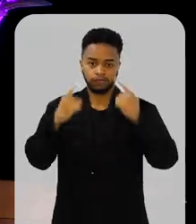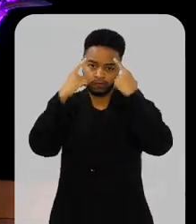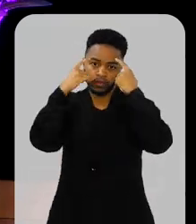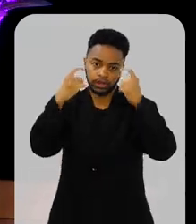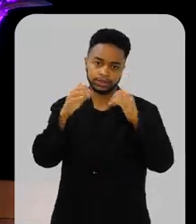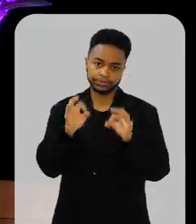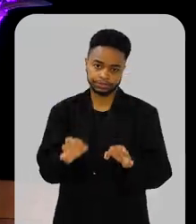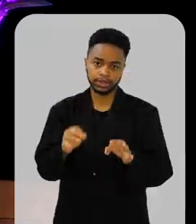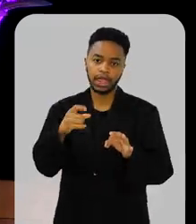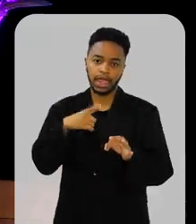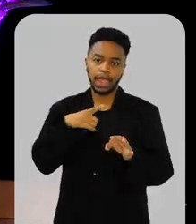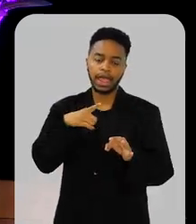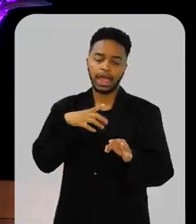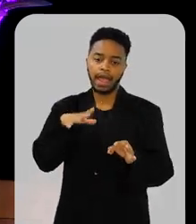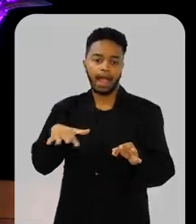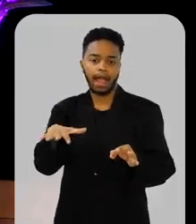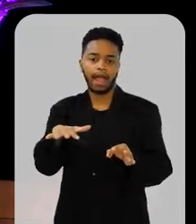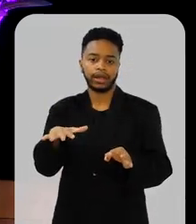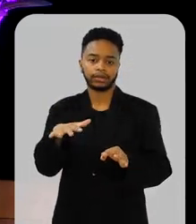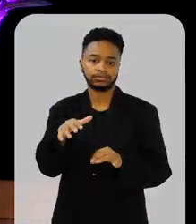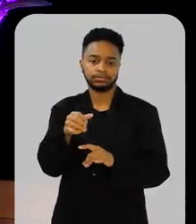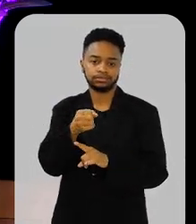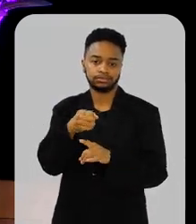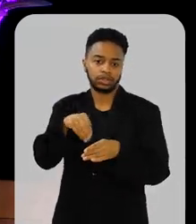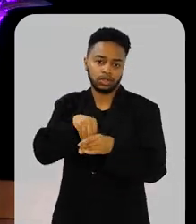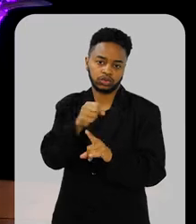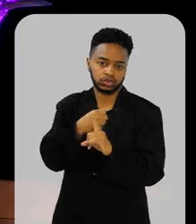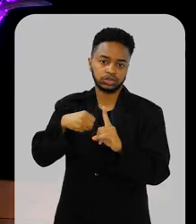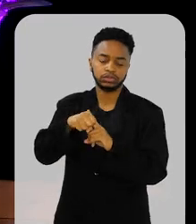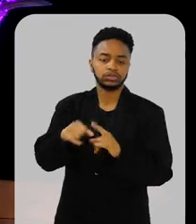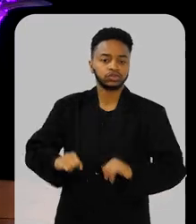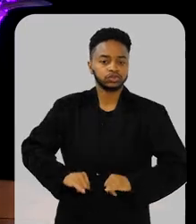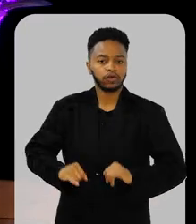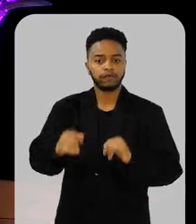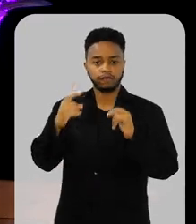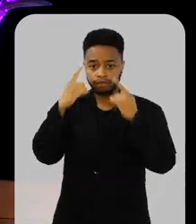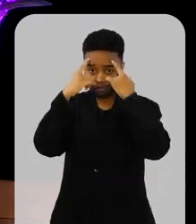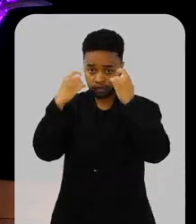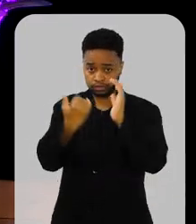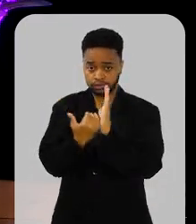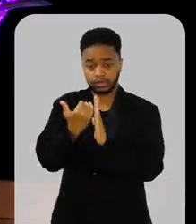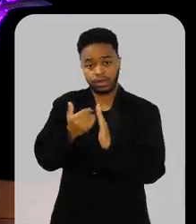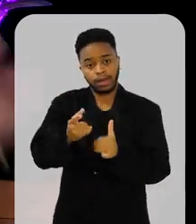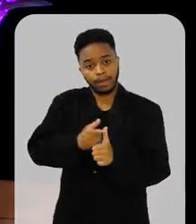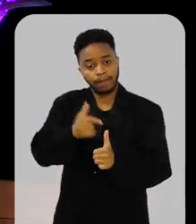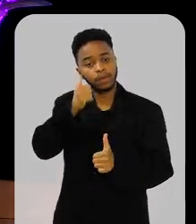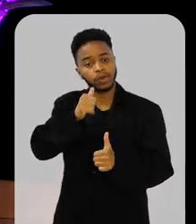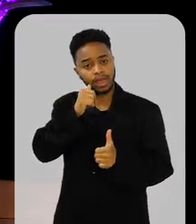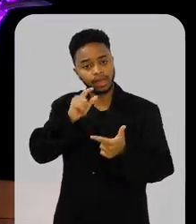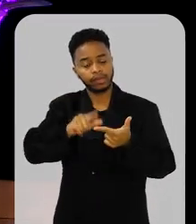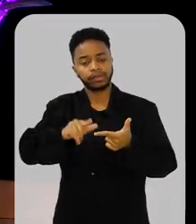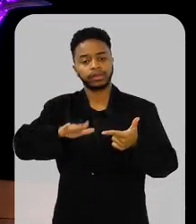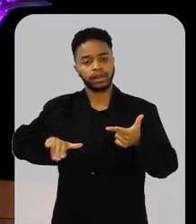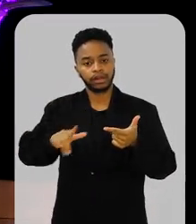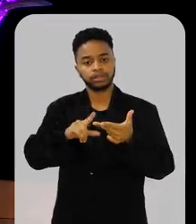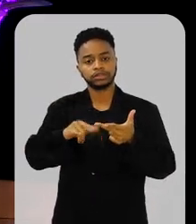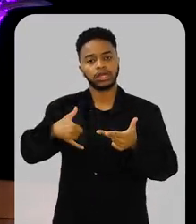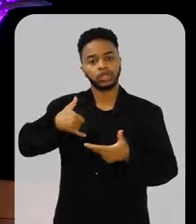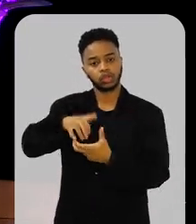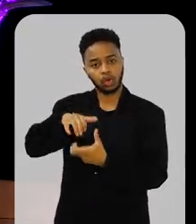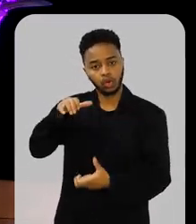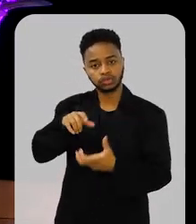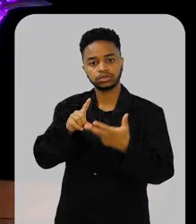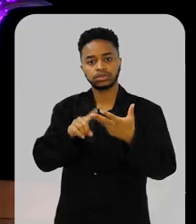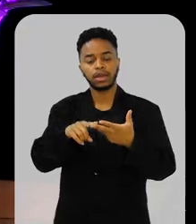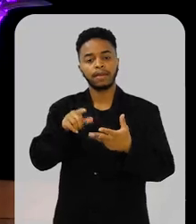violência. São os segmentos sociais que mais sofrem violência no mundo. Mulheres, crianças e idosos e pessoa com deficiência.